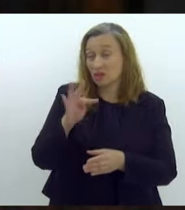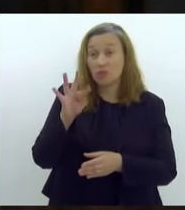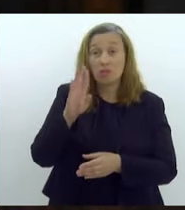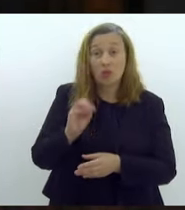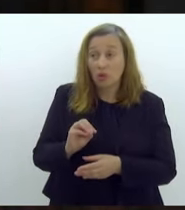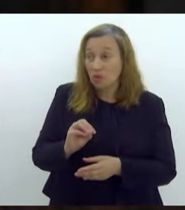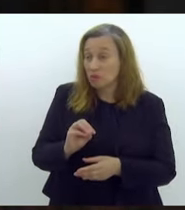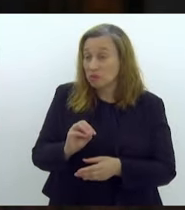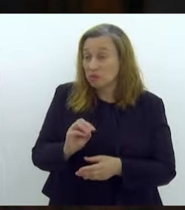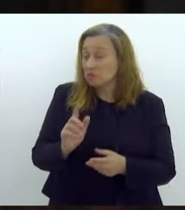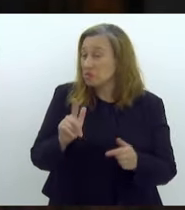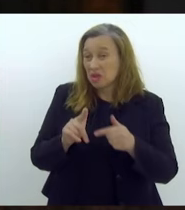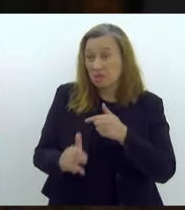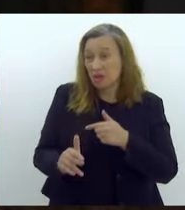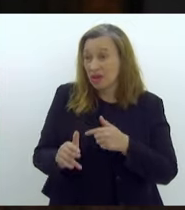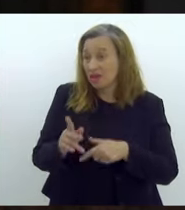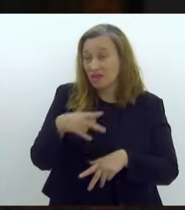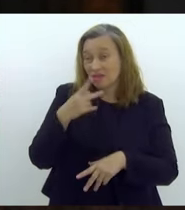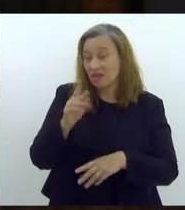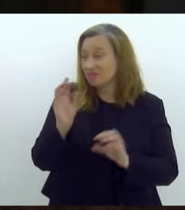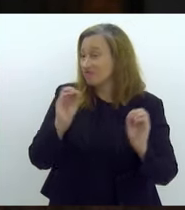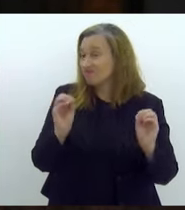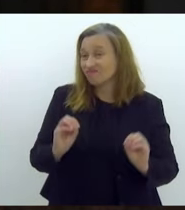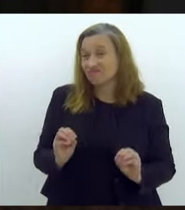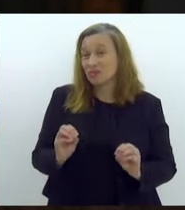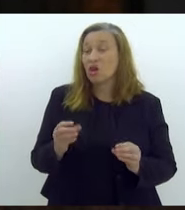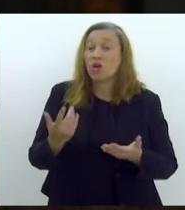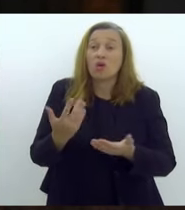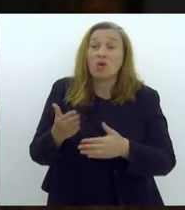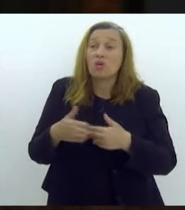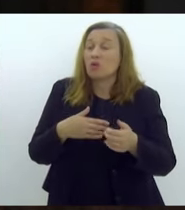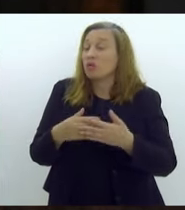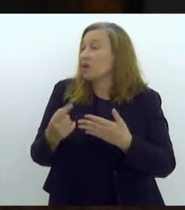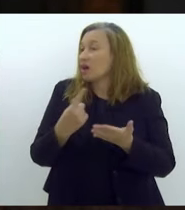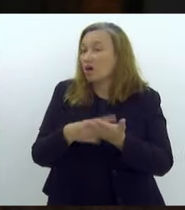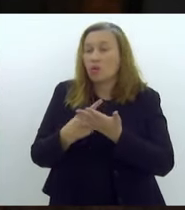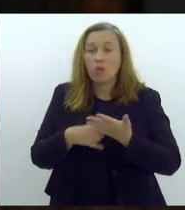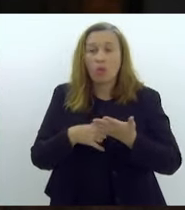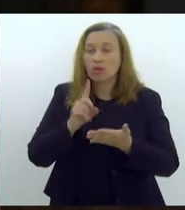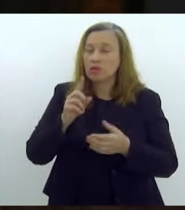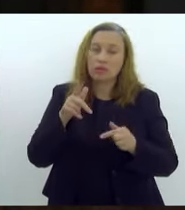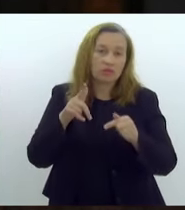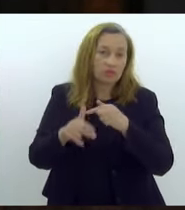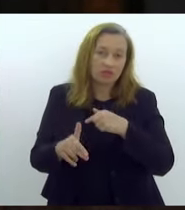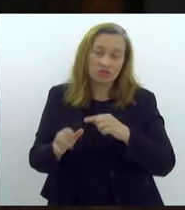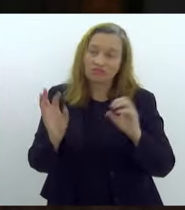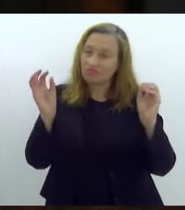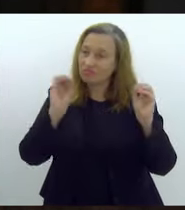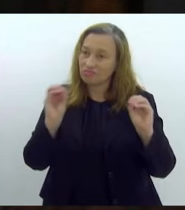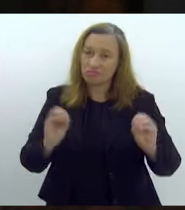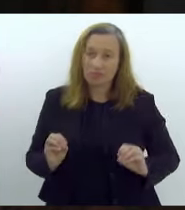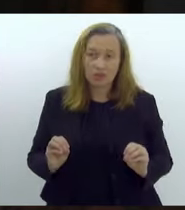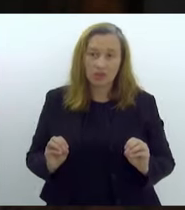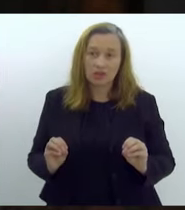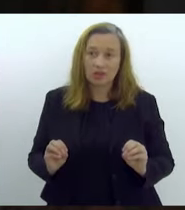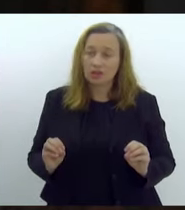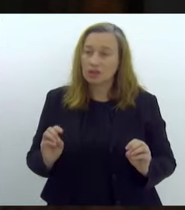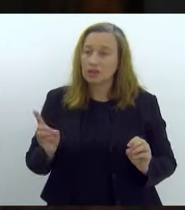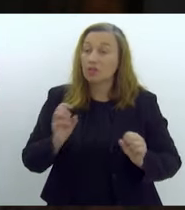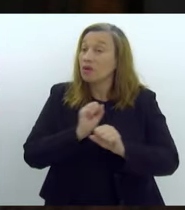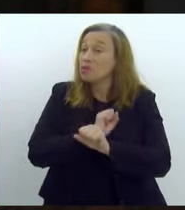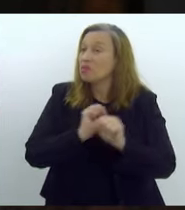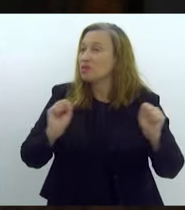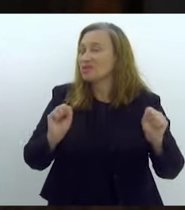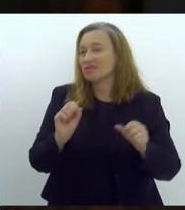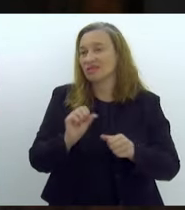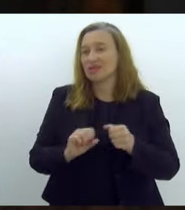impede a manifestação, nunca foi impedido. Qualquer acordo aqui não impede, nunca foi impedido, porque não é possível fazer